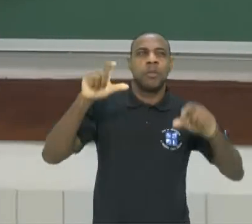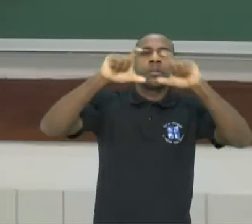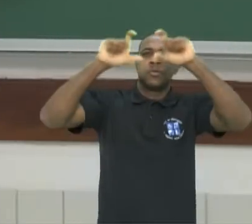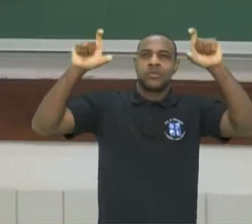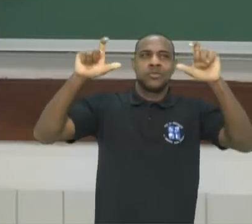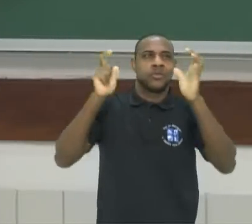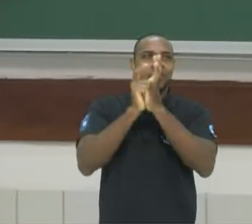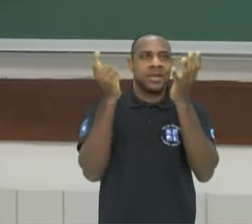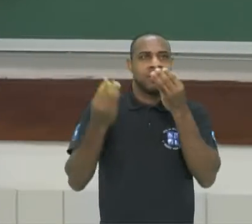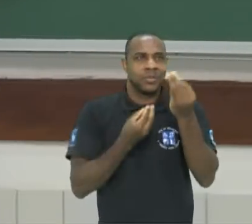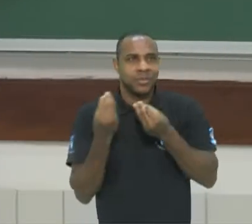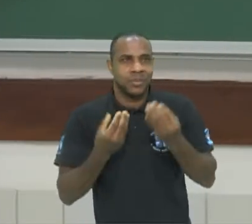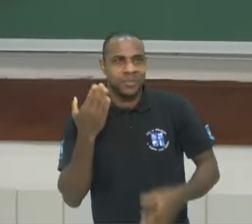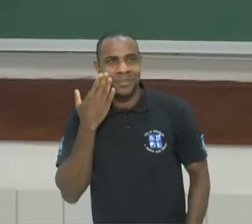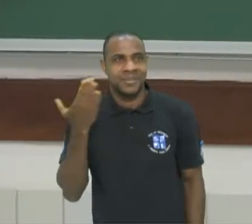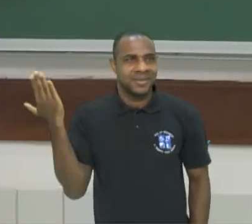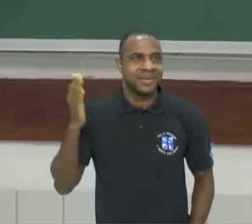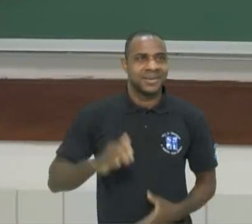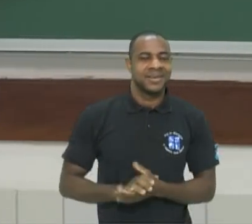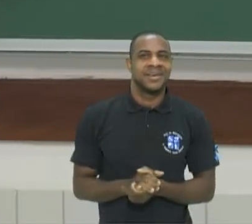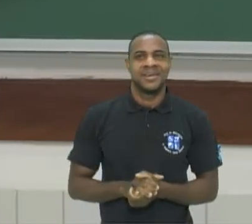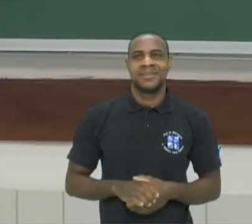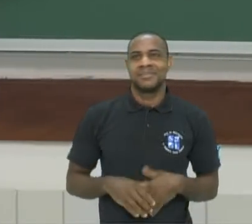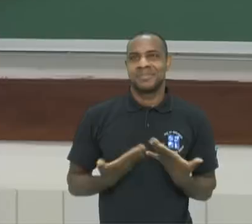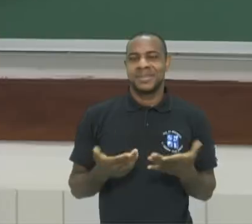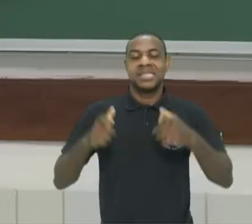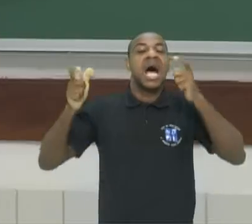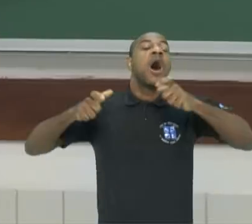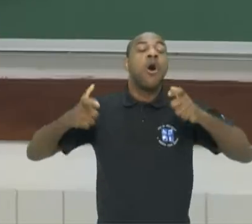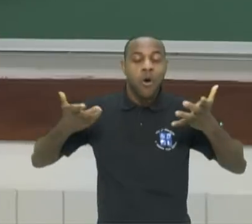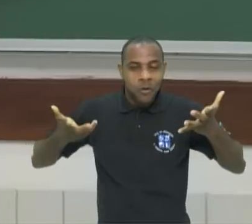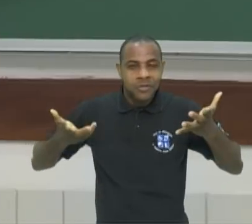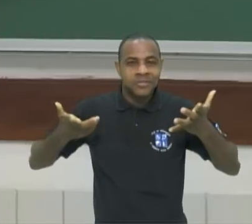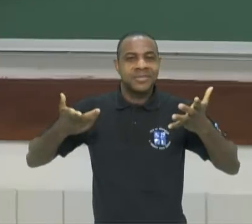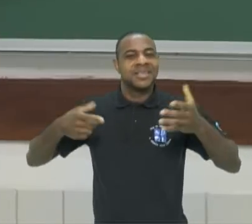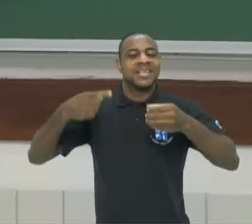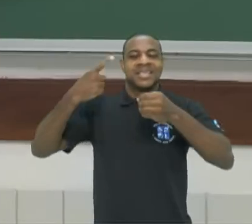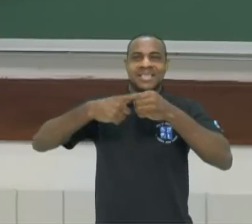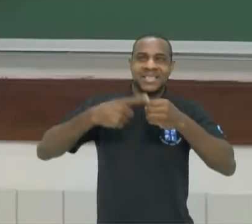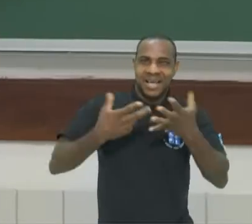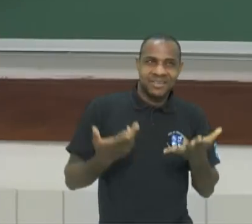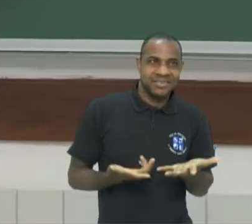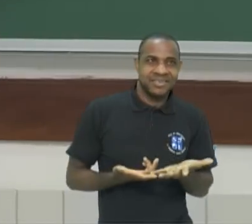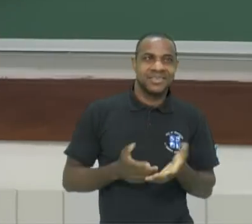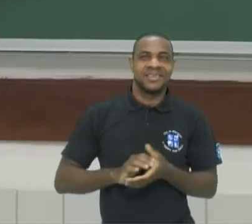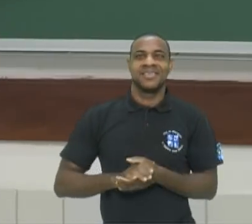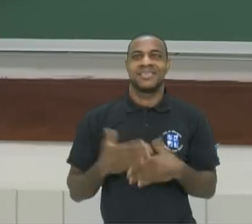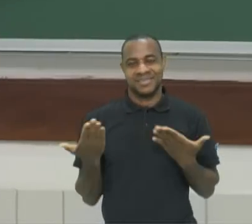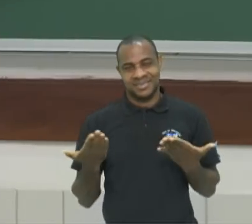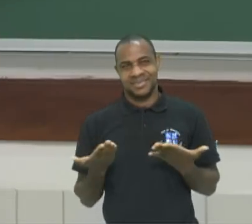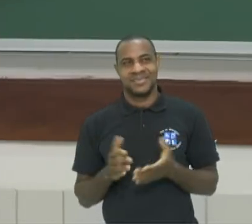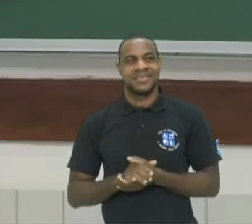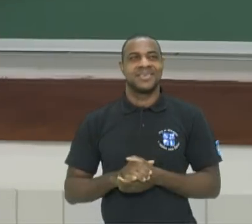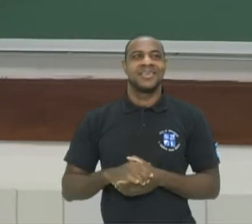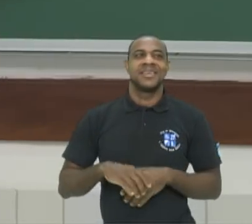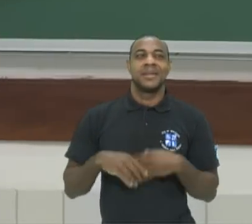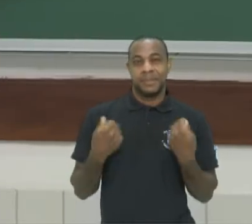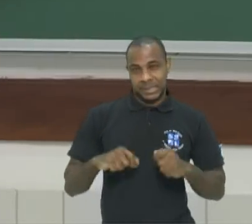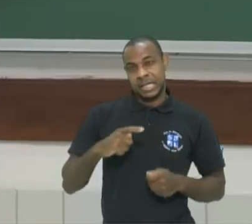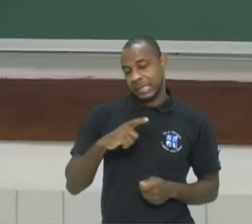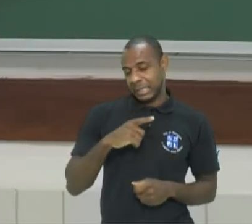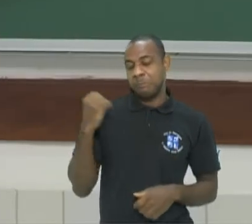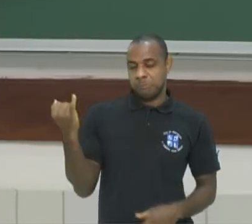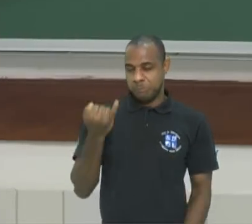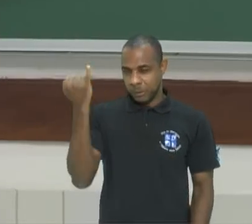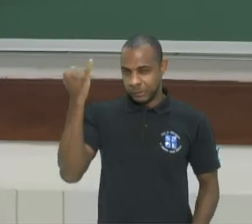ali, né, eu não posso ler e não saber de onde que é, sabe aquele fake news que aparece e você não sabe de onde que surgiu? Por quê? Porque